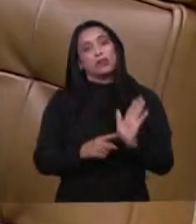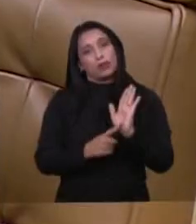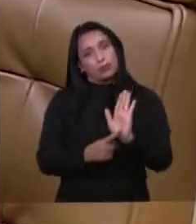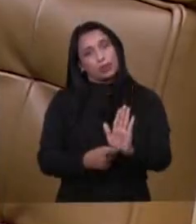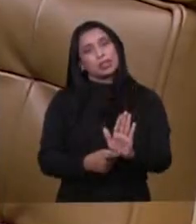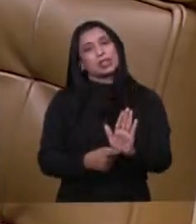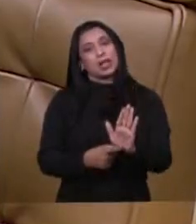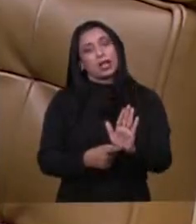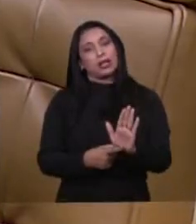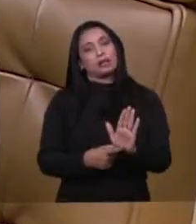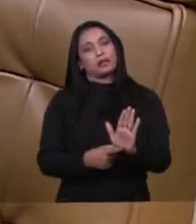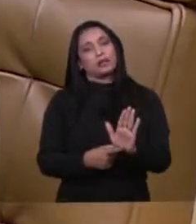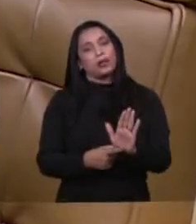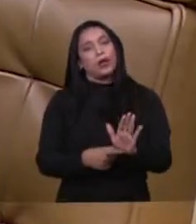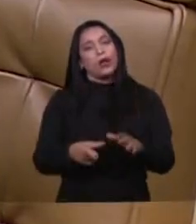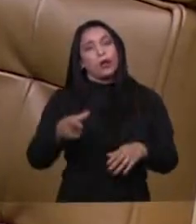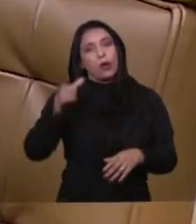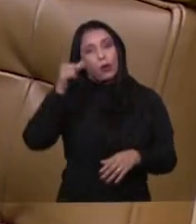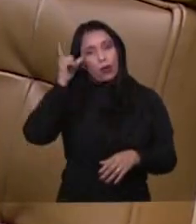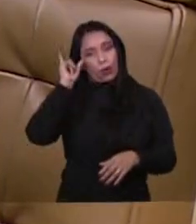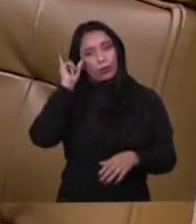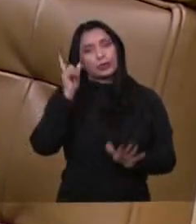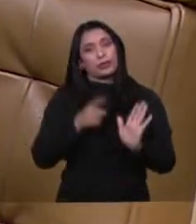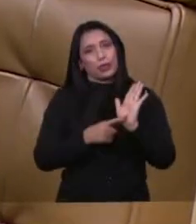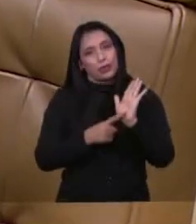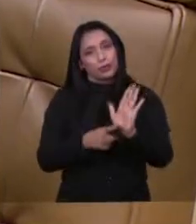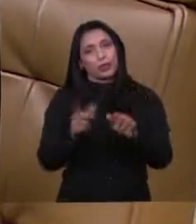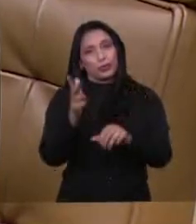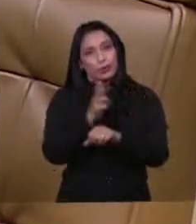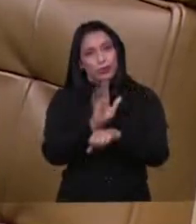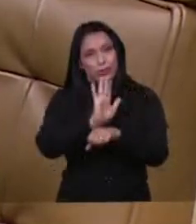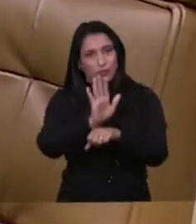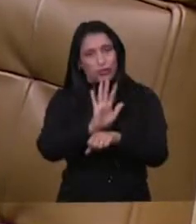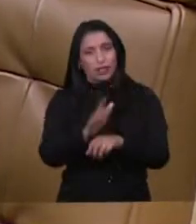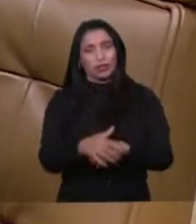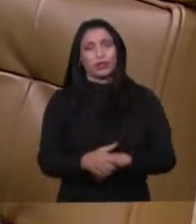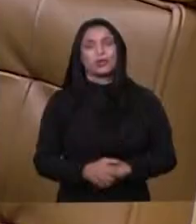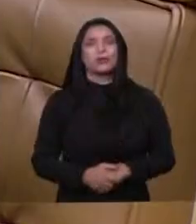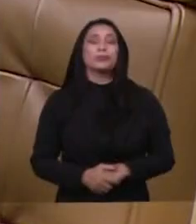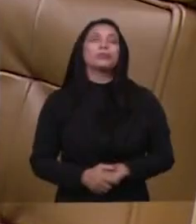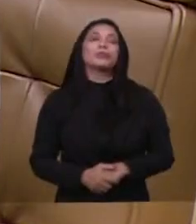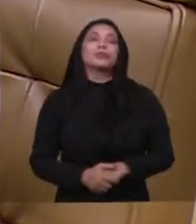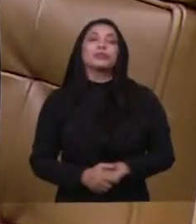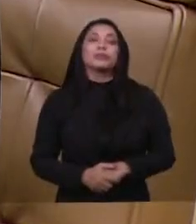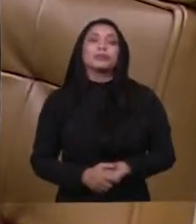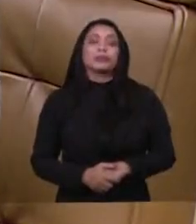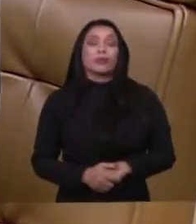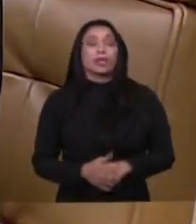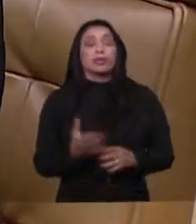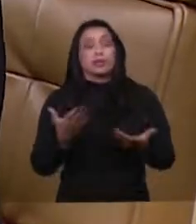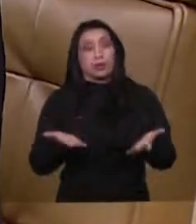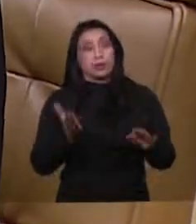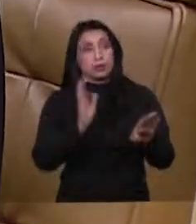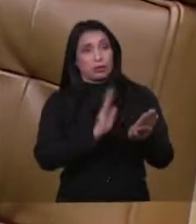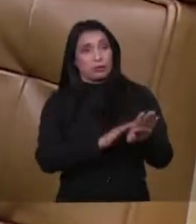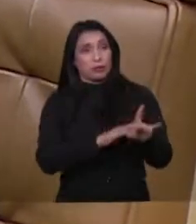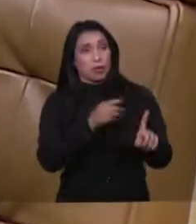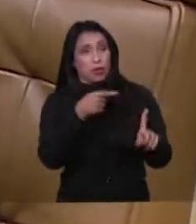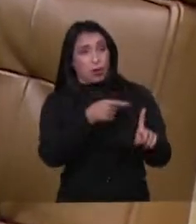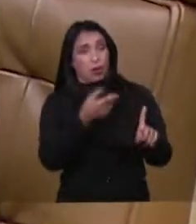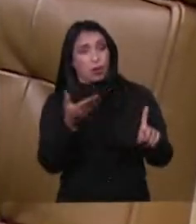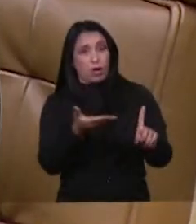sessão de julgamento realizada na data de ontem. Particularmente quanto à autoria, é verdade que o réu, seja na